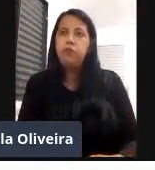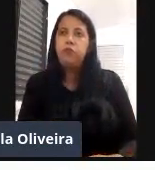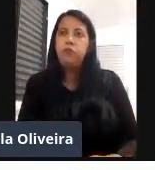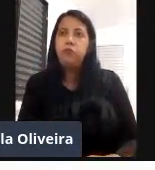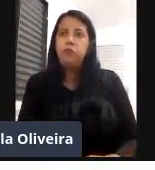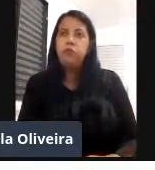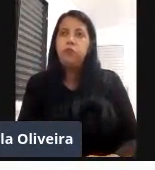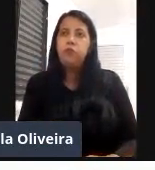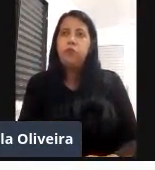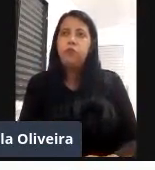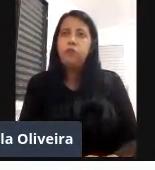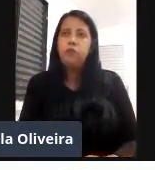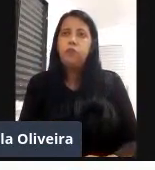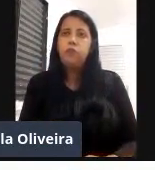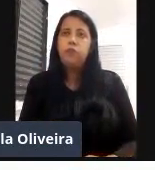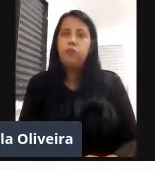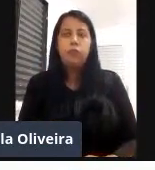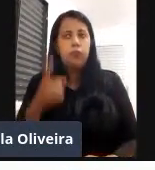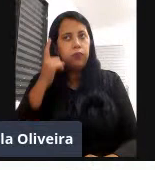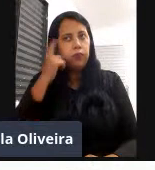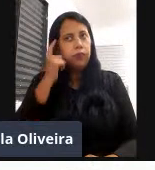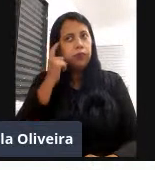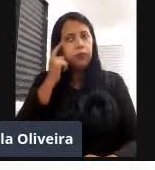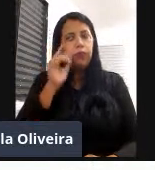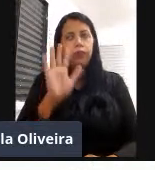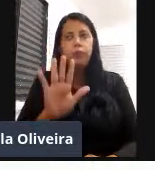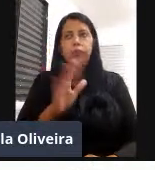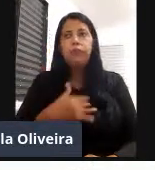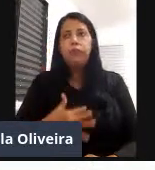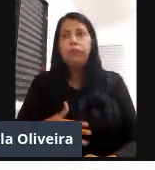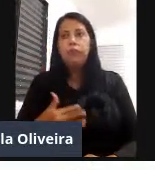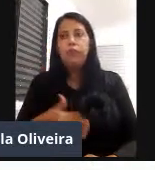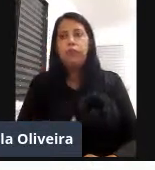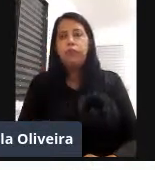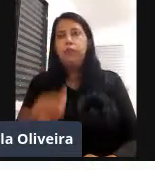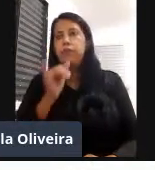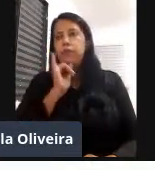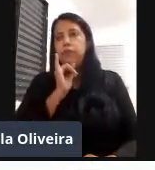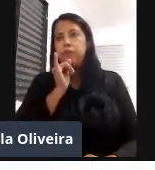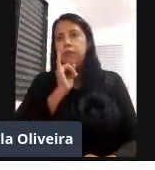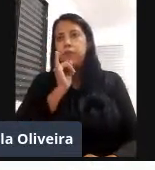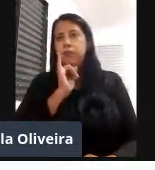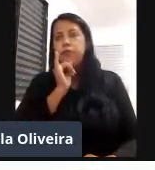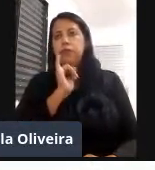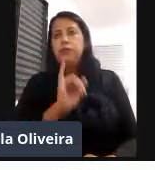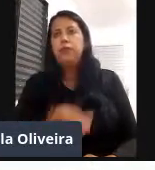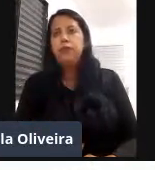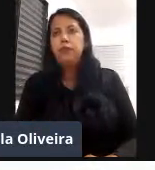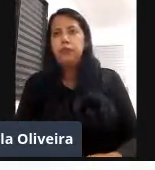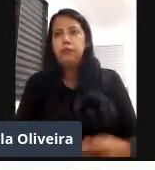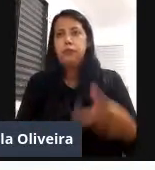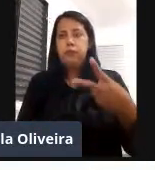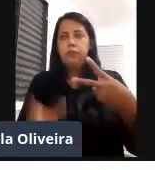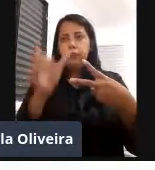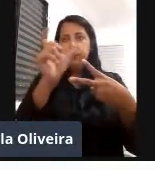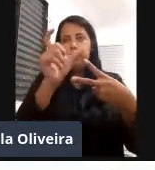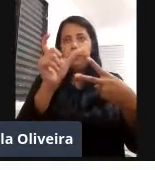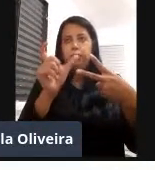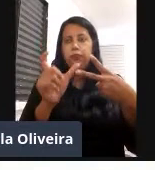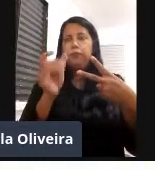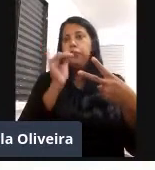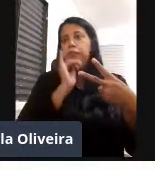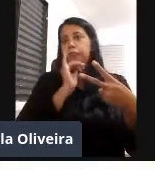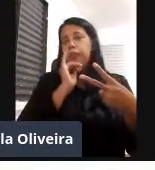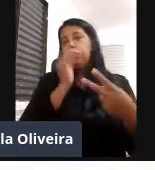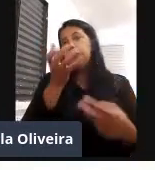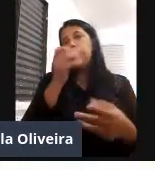Esqueci do exemplo que eu dei para vocês agora. Nós vamos ter dois exemplos, né? Perdão, nós vamos ter duas palavras-chave. Eu quero